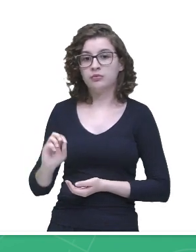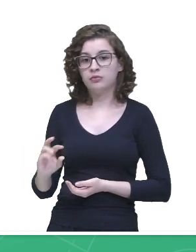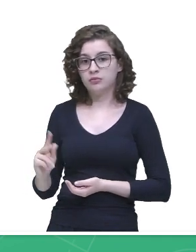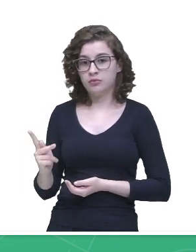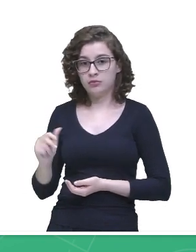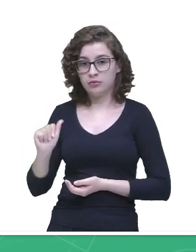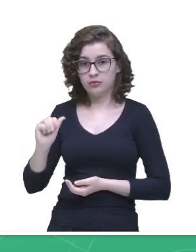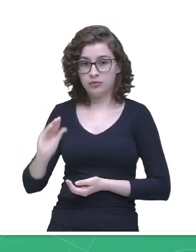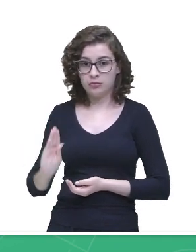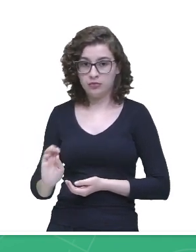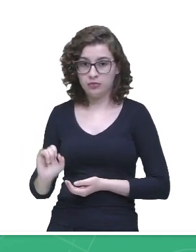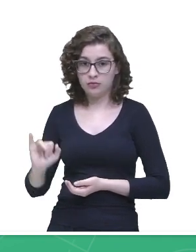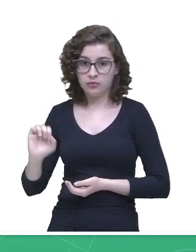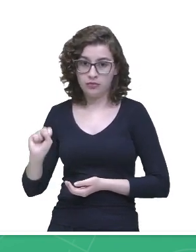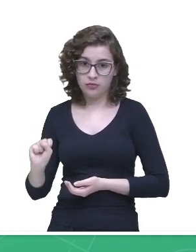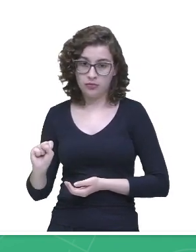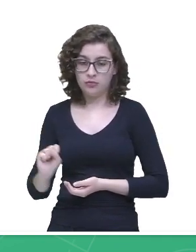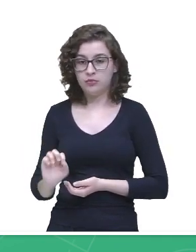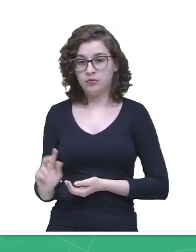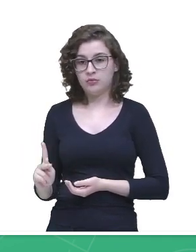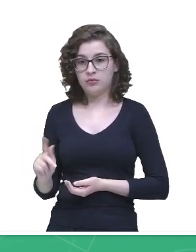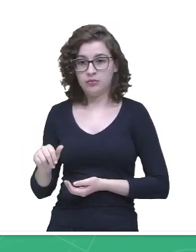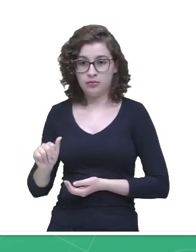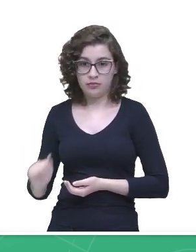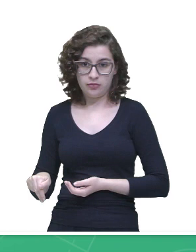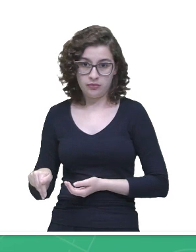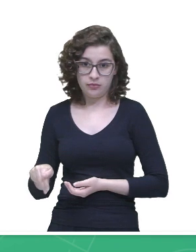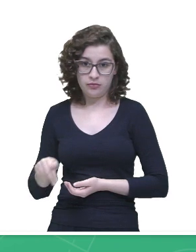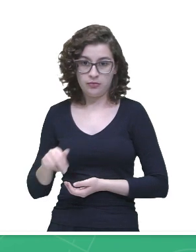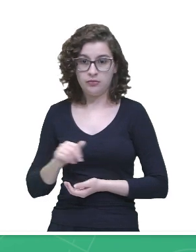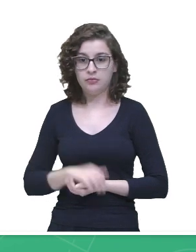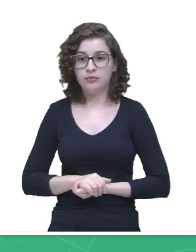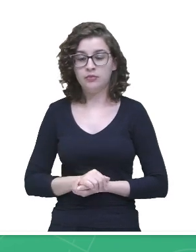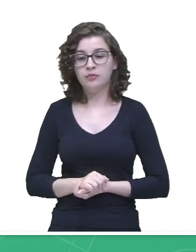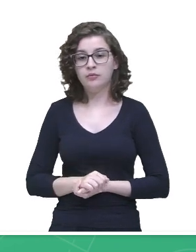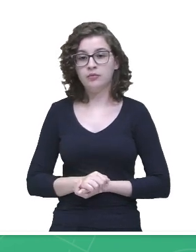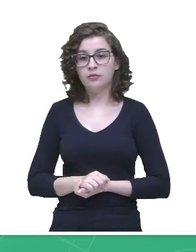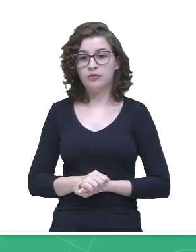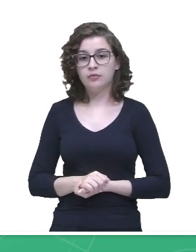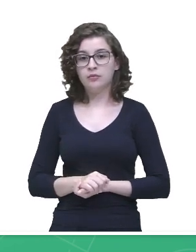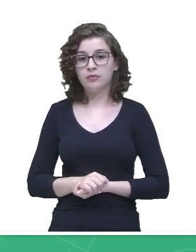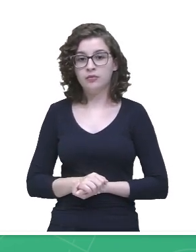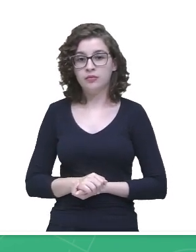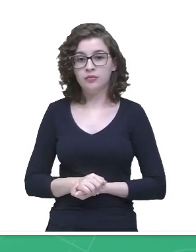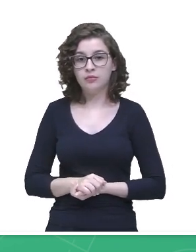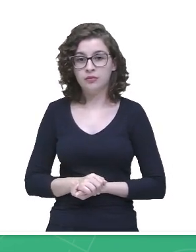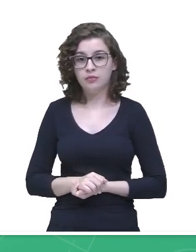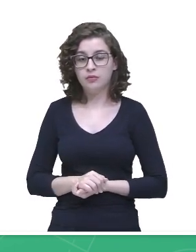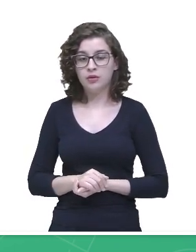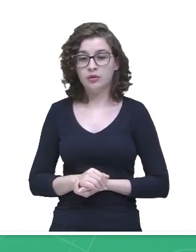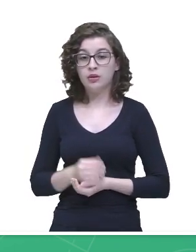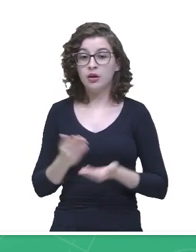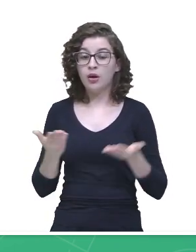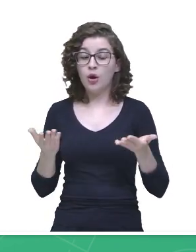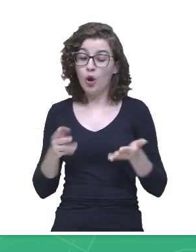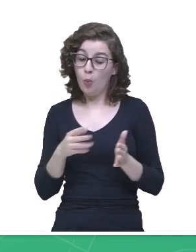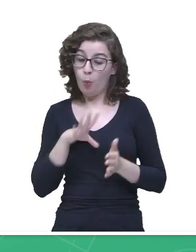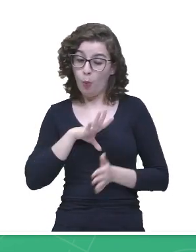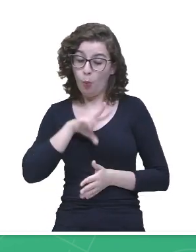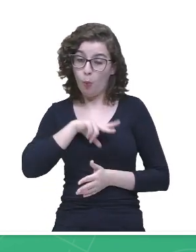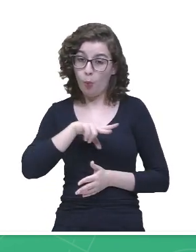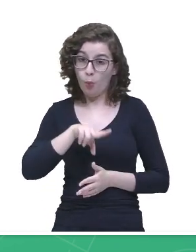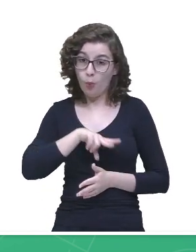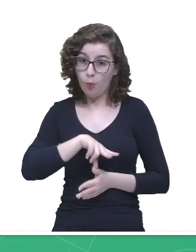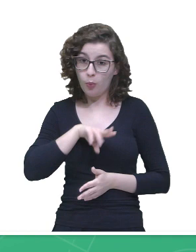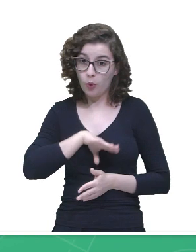habéis, ellos han. Em português, vocês conhecem também, pessoal. Eu hei, tu has, ele há,